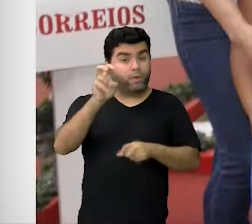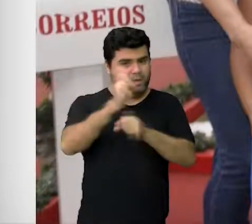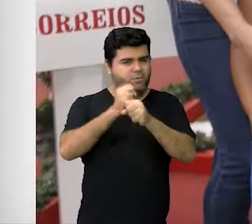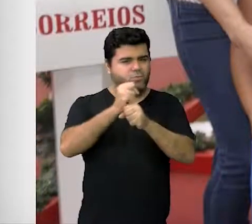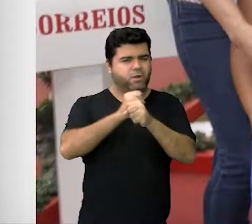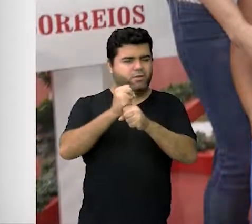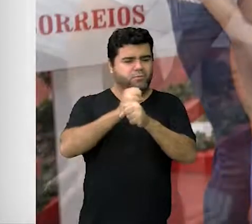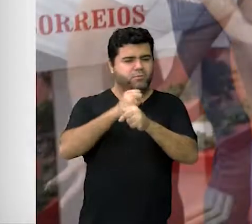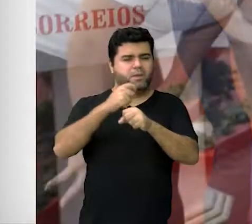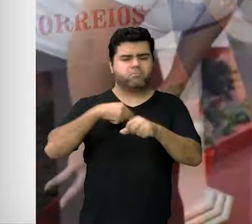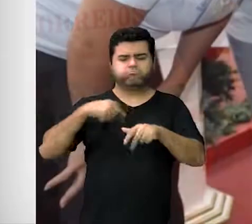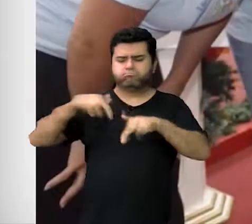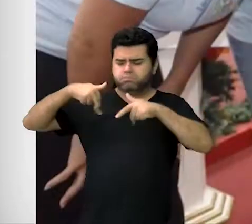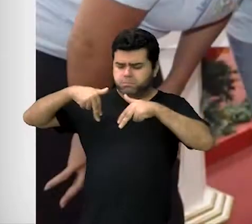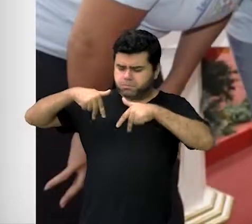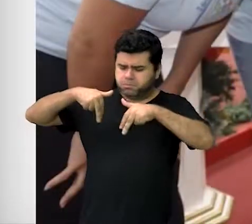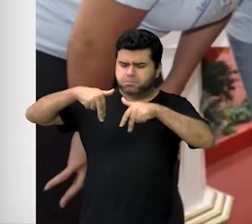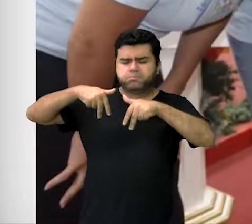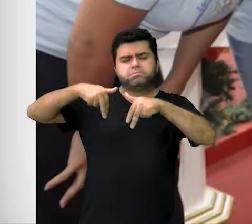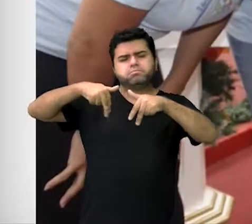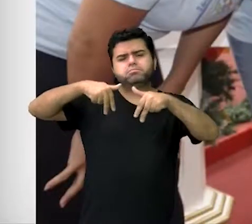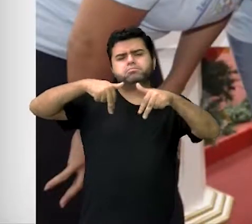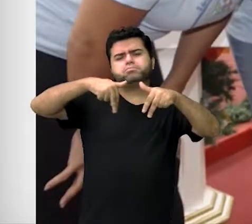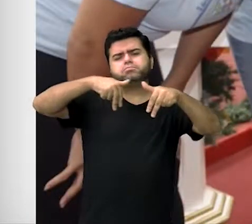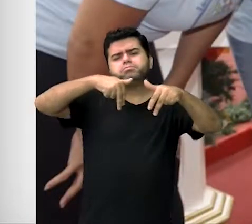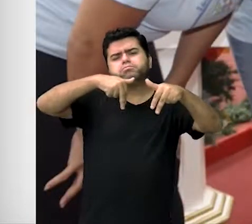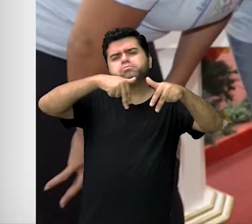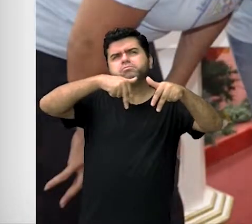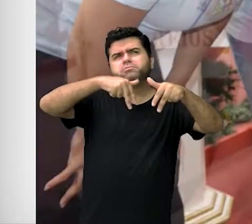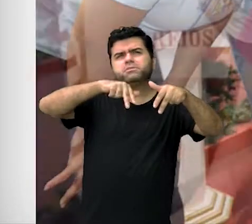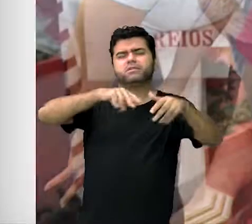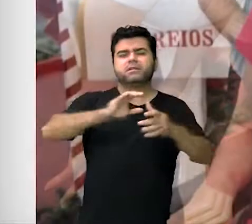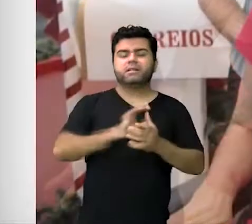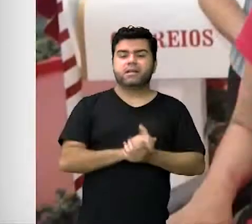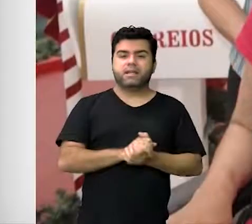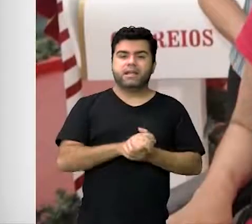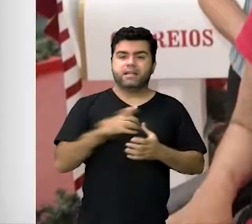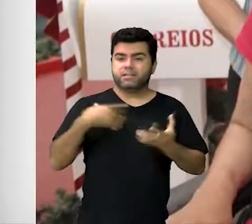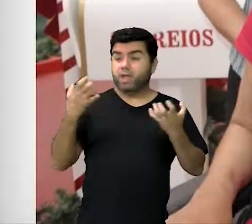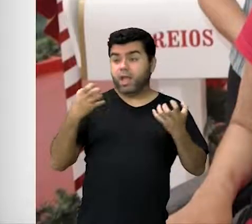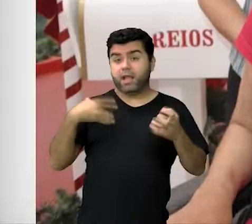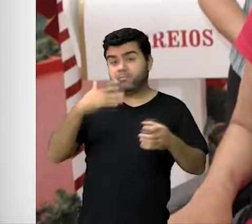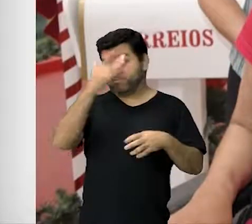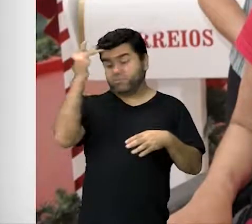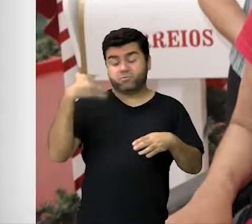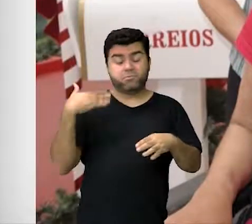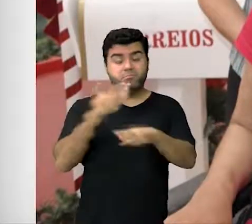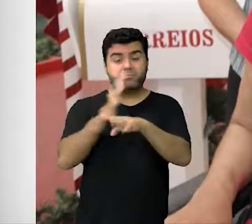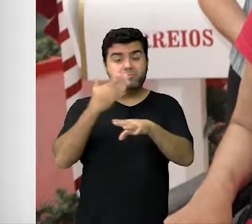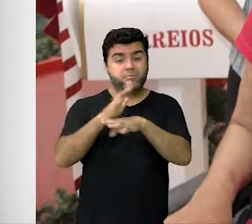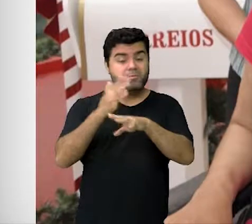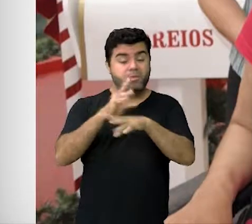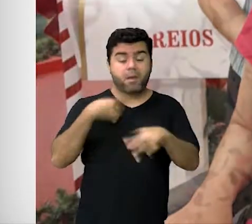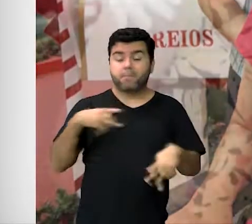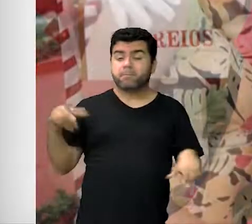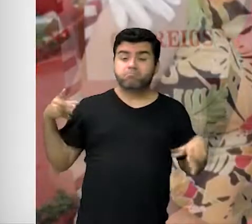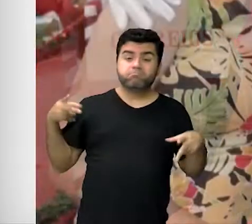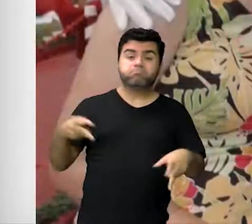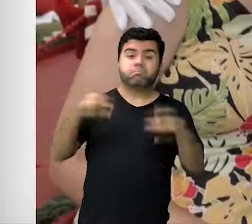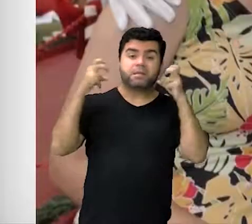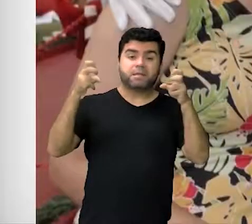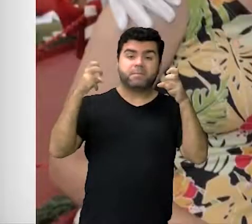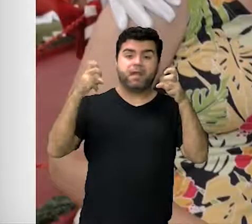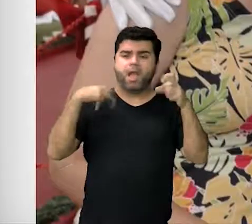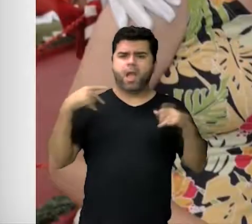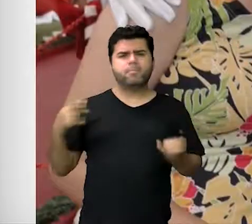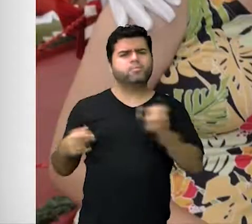uma caminhada... Simbólica, sim, até porque nós queremos que as pessoas participem, que abram os olhos, que é importante dizer